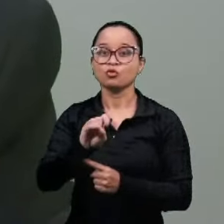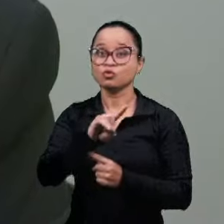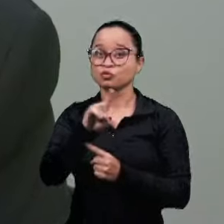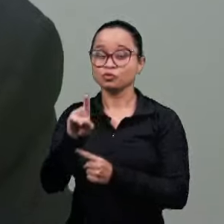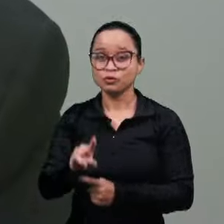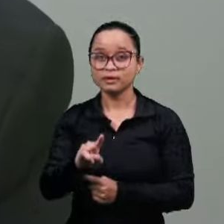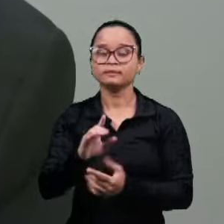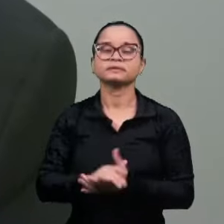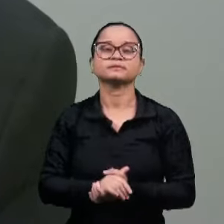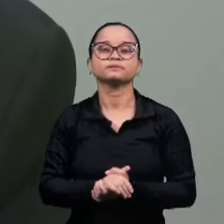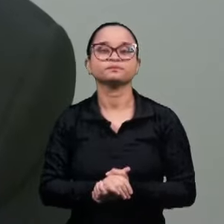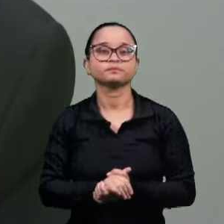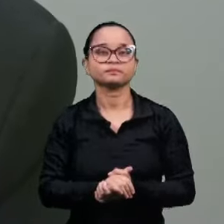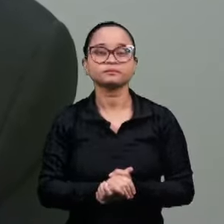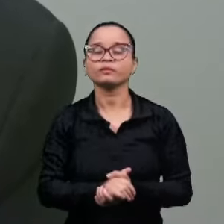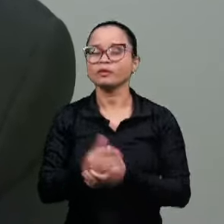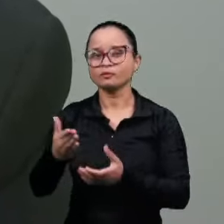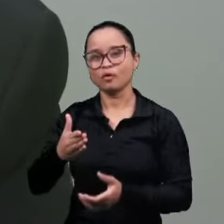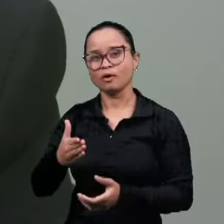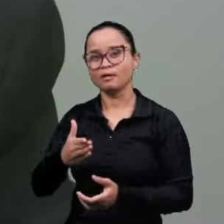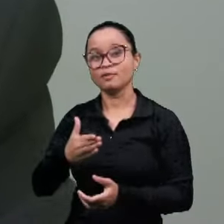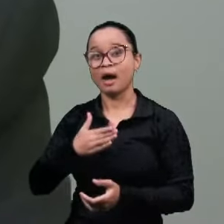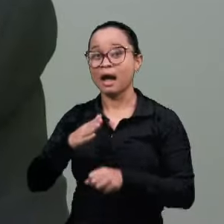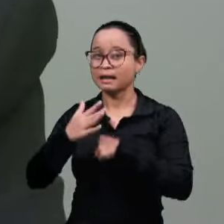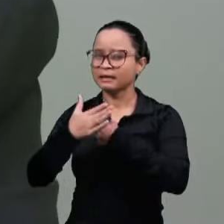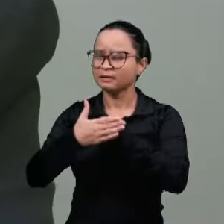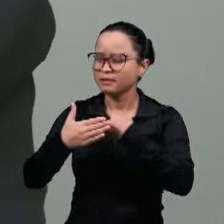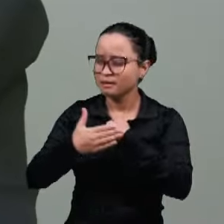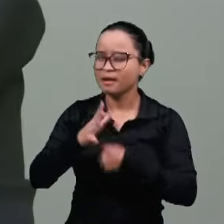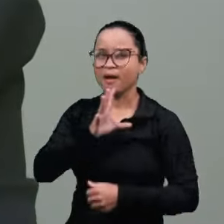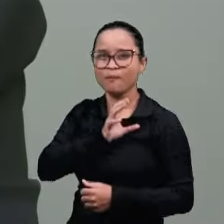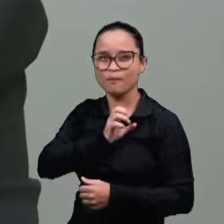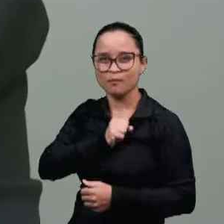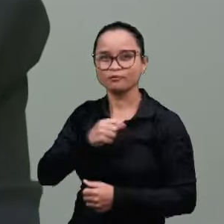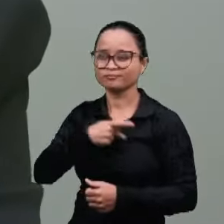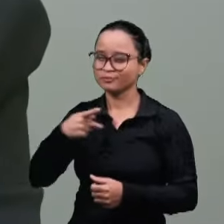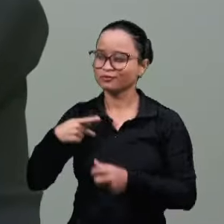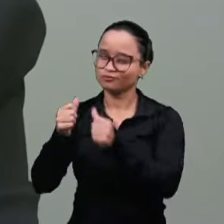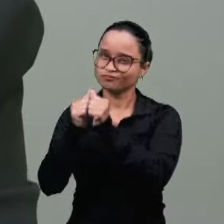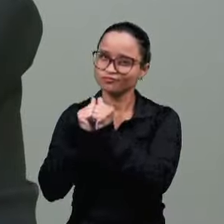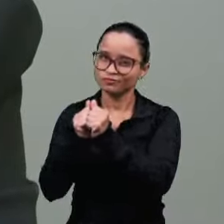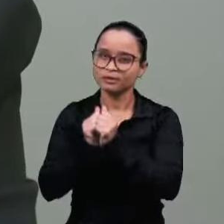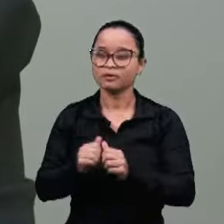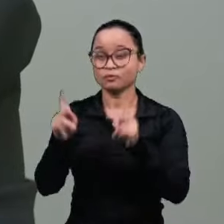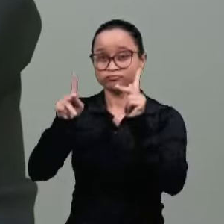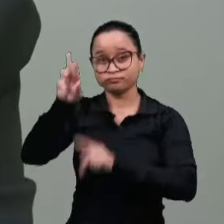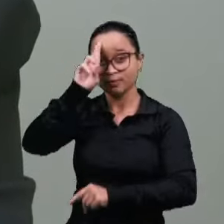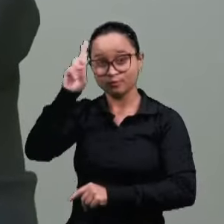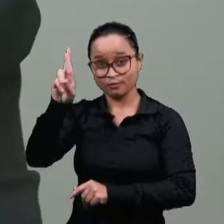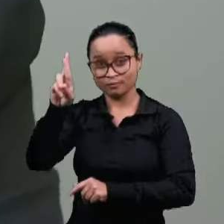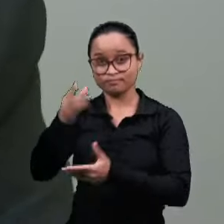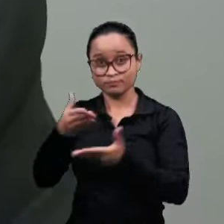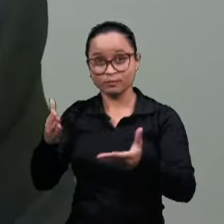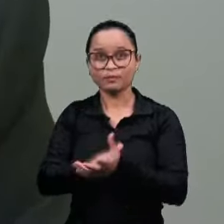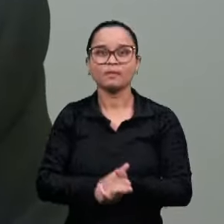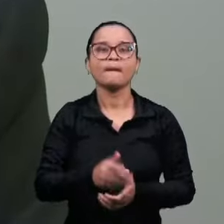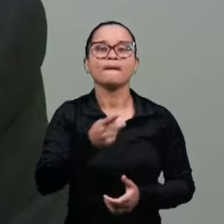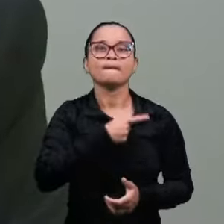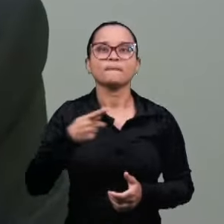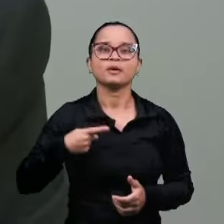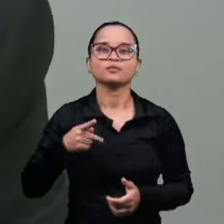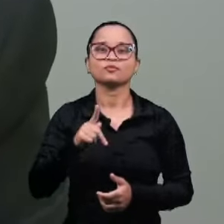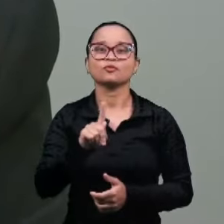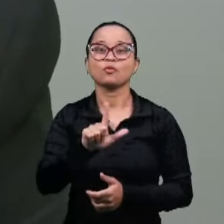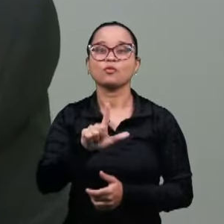querido pastor que está aqui conosco. Nós já queremos cumprimentá-lo com a paz do Senhor Jesus. Pastor Luiz Fernando